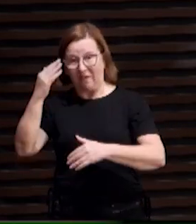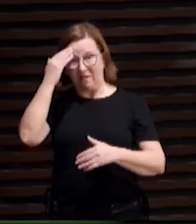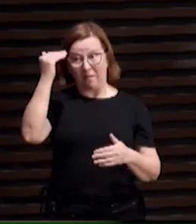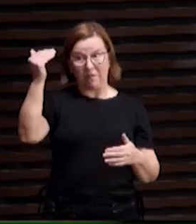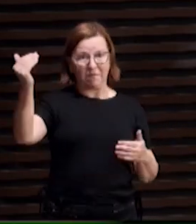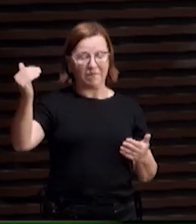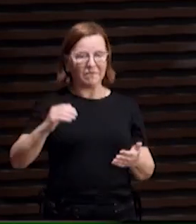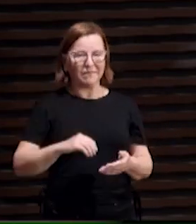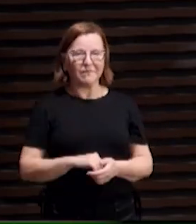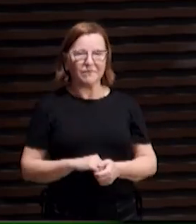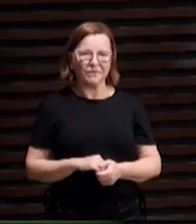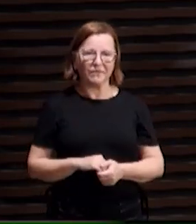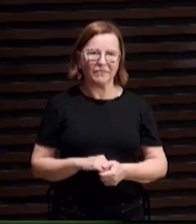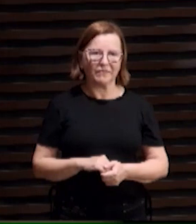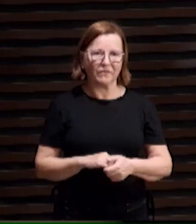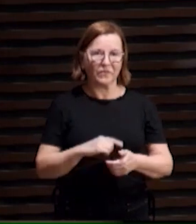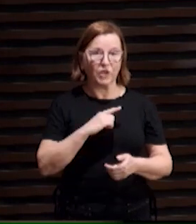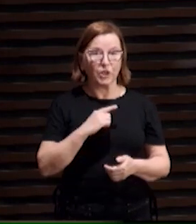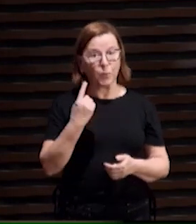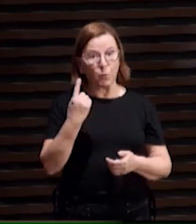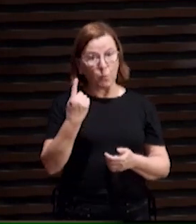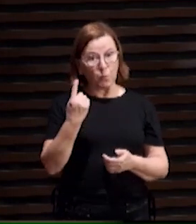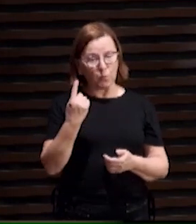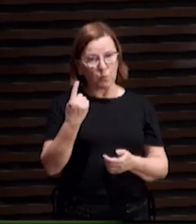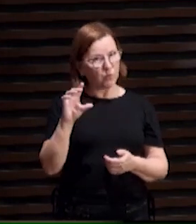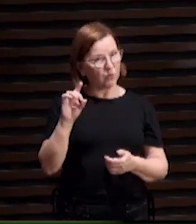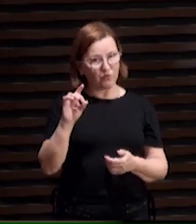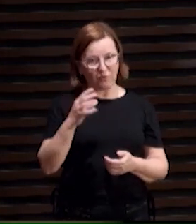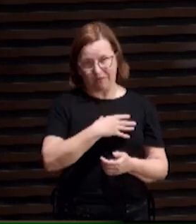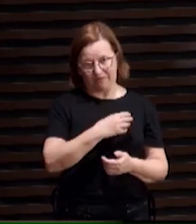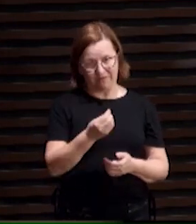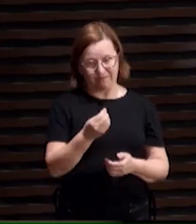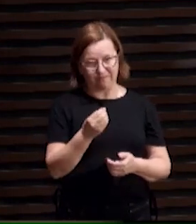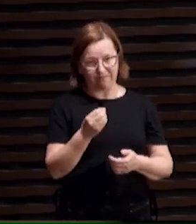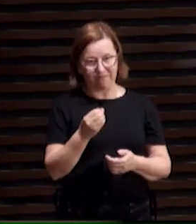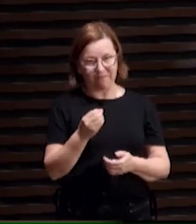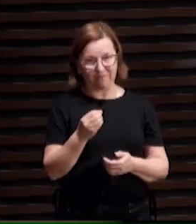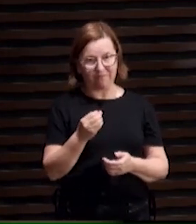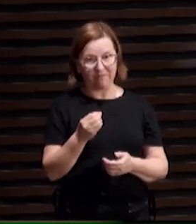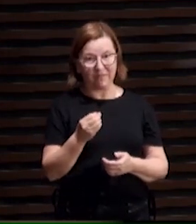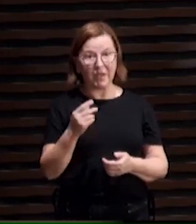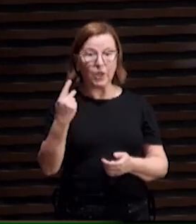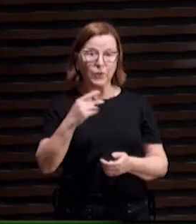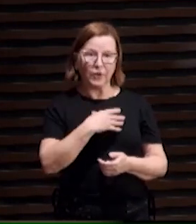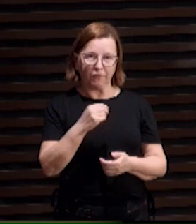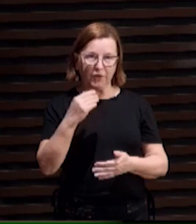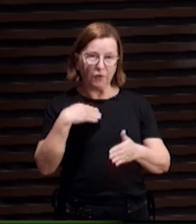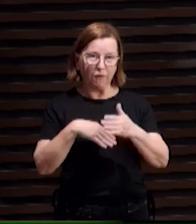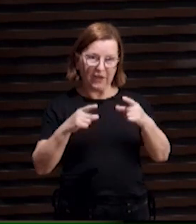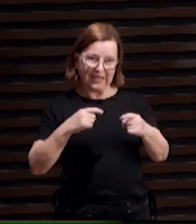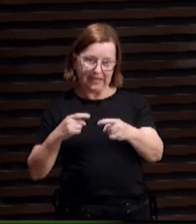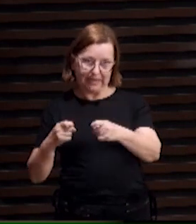Ele tinha um único filho. e o filho dele foi para a guerra. Você sabe que na Inglaterra,